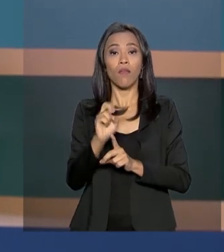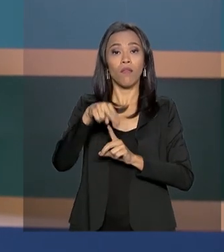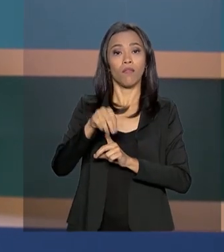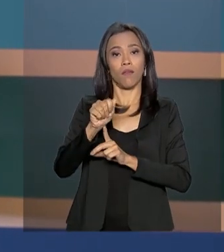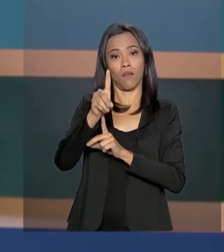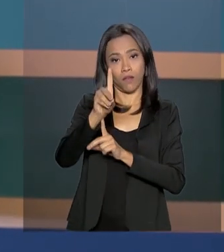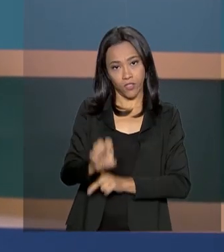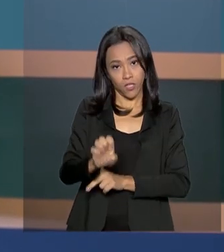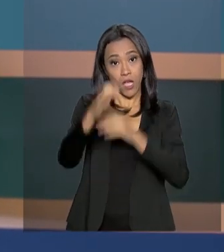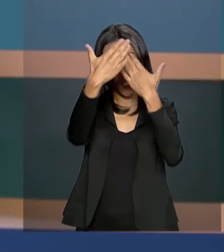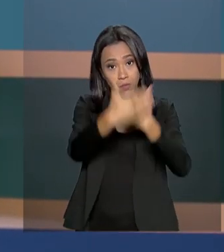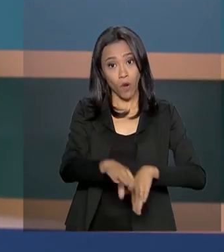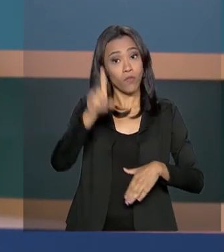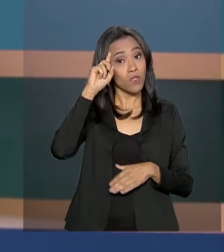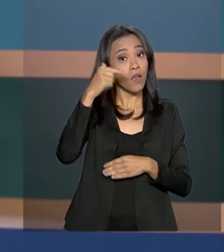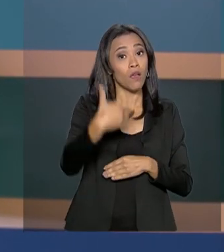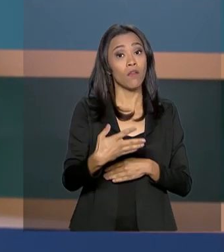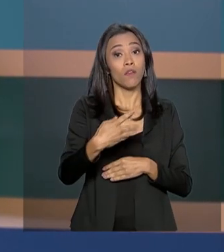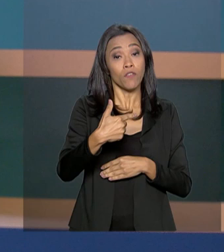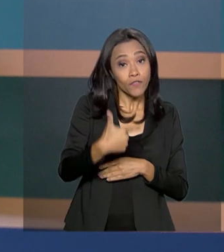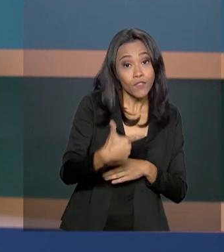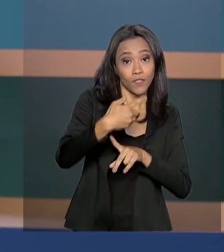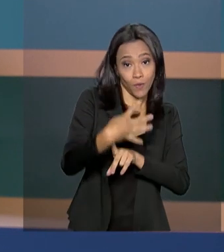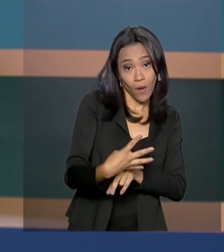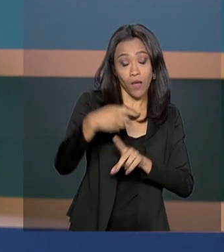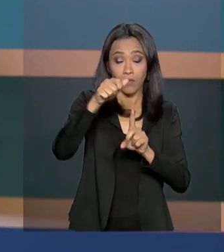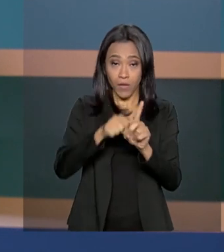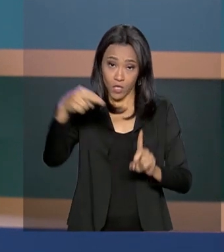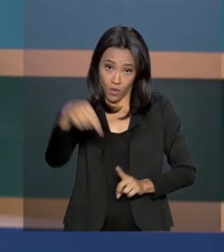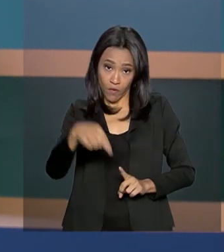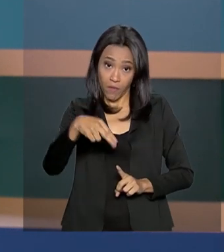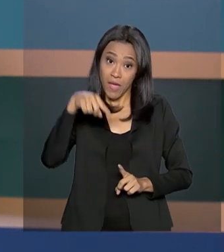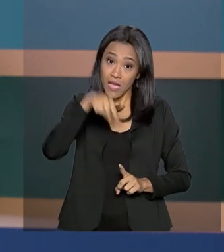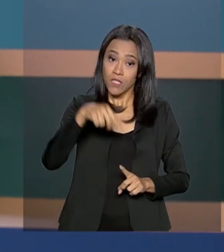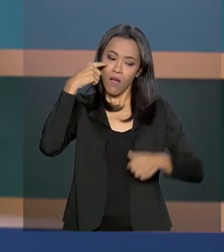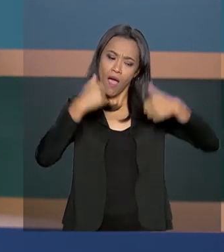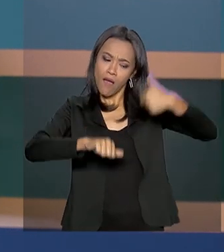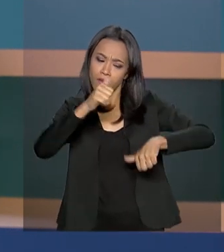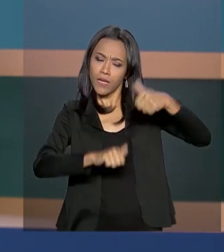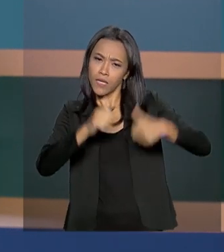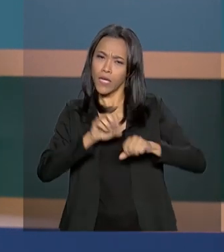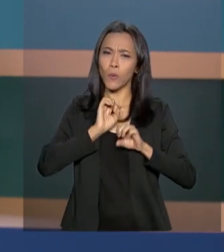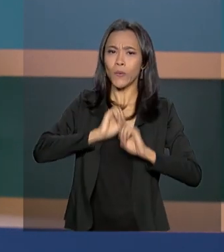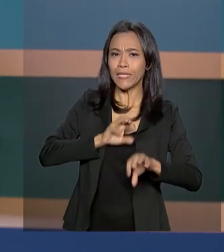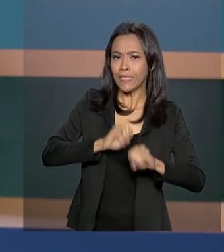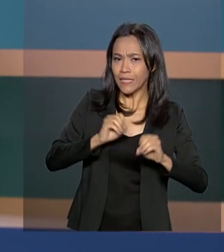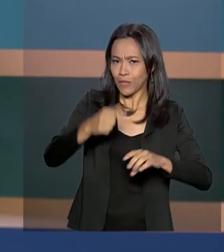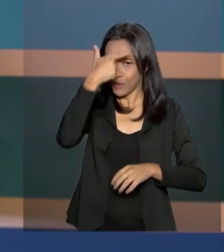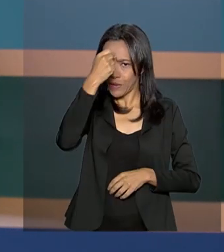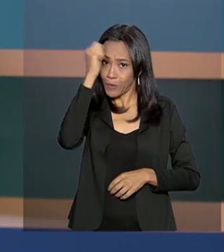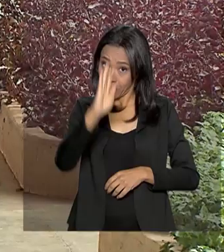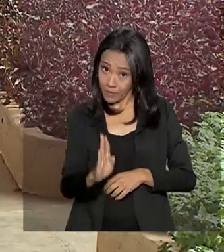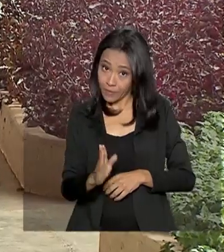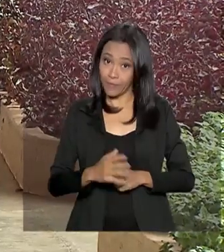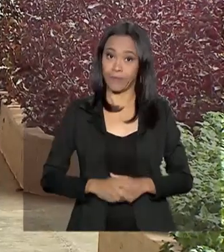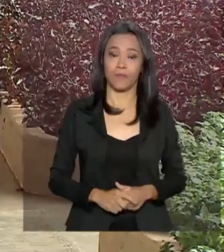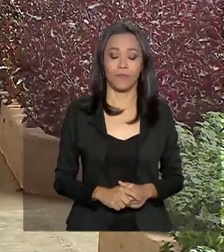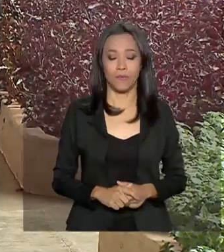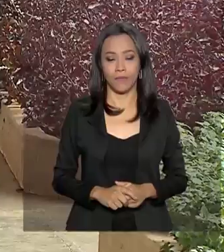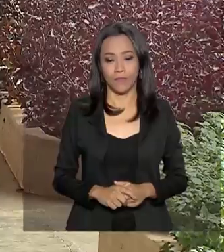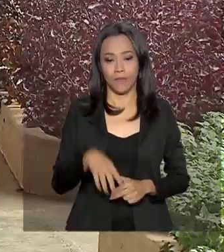provas serão em 24 de novembro o enade serve como indicador da qualidade da educação superior no país